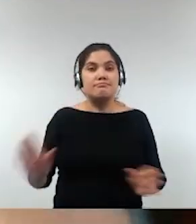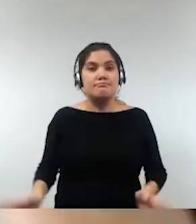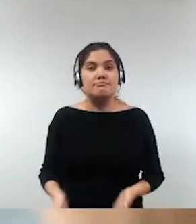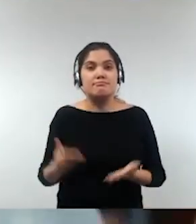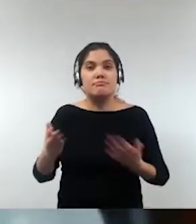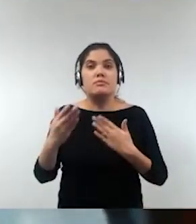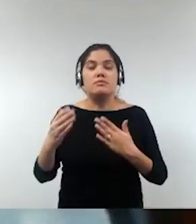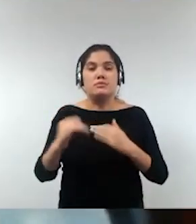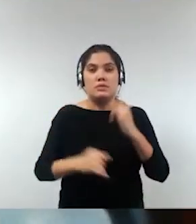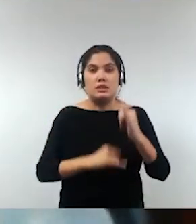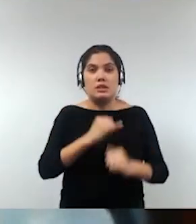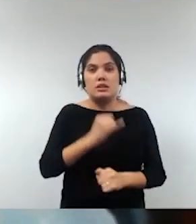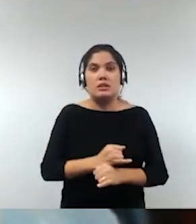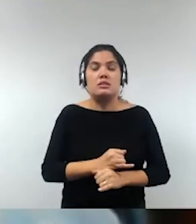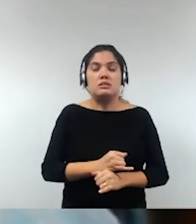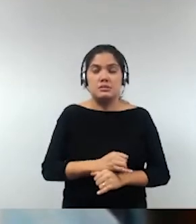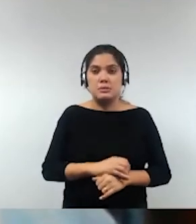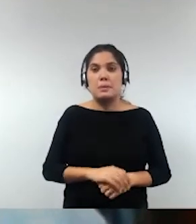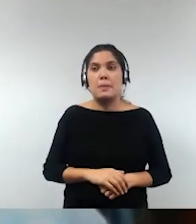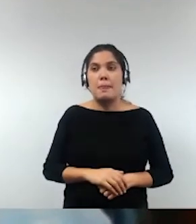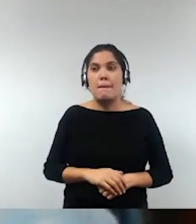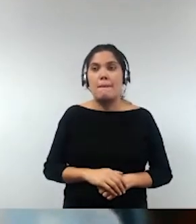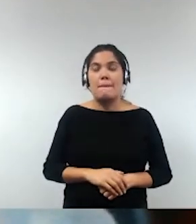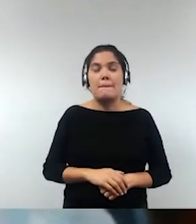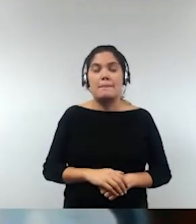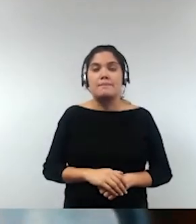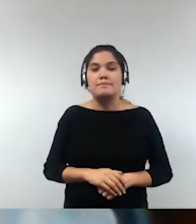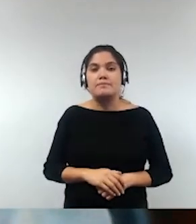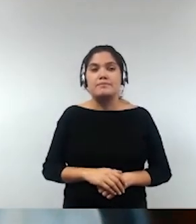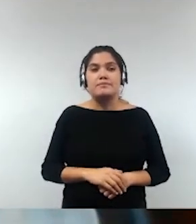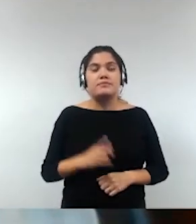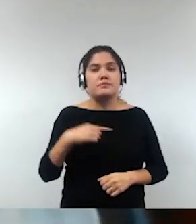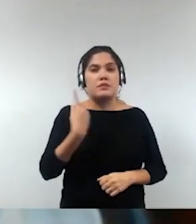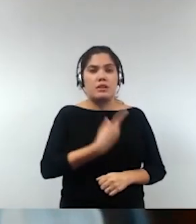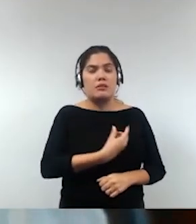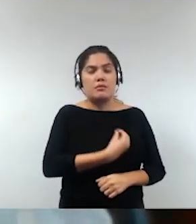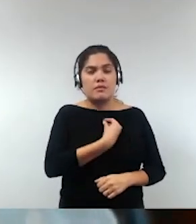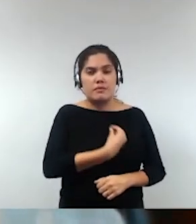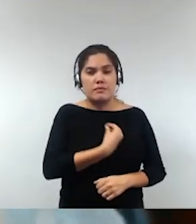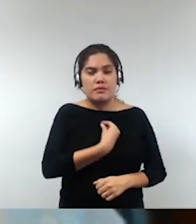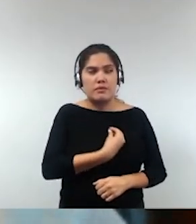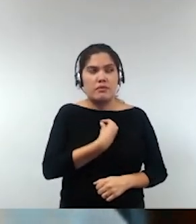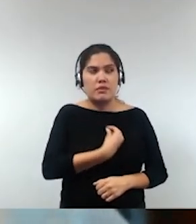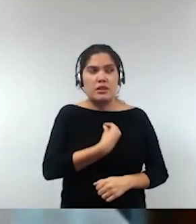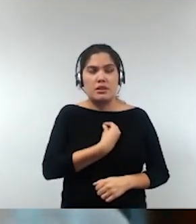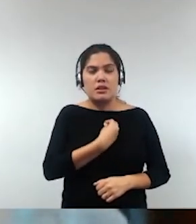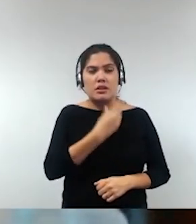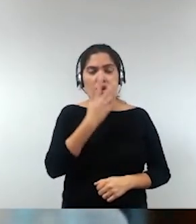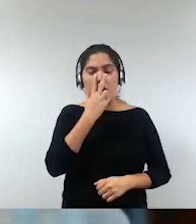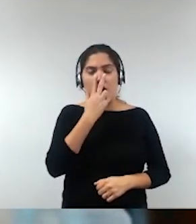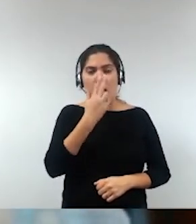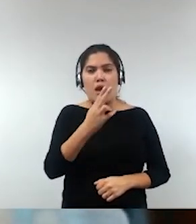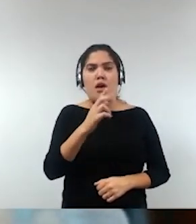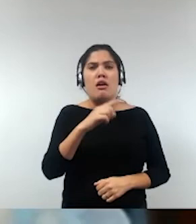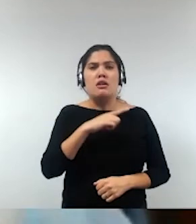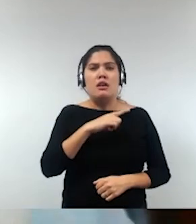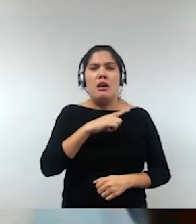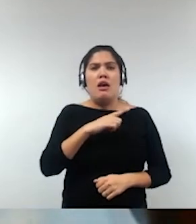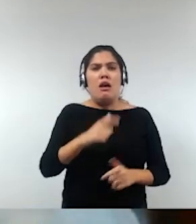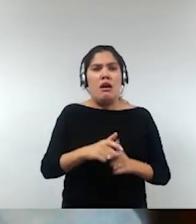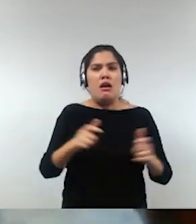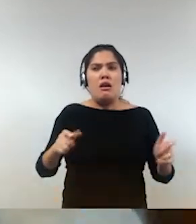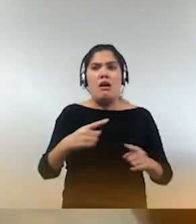as plataformas digitais, né? E a gente está vivendo tudo isso, eu acho que em grande parte por